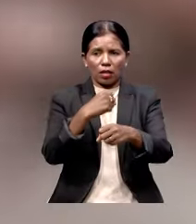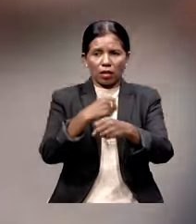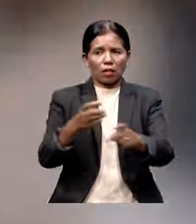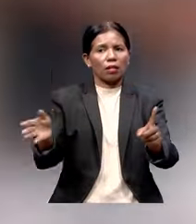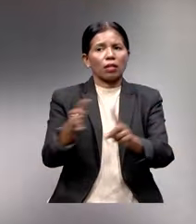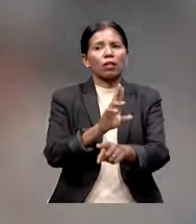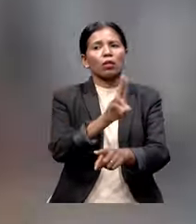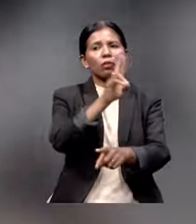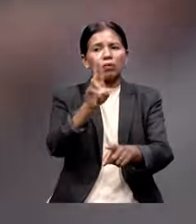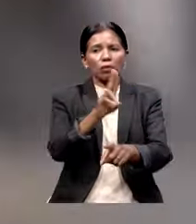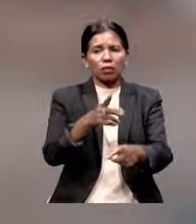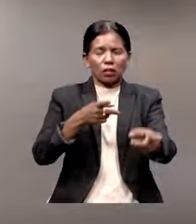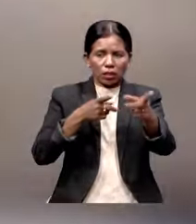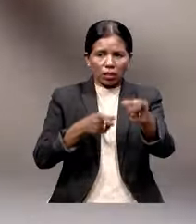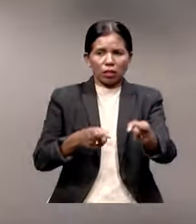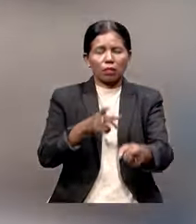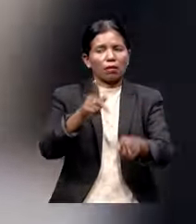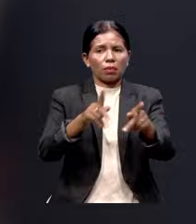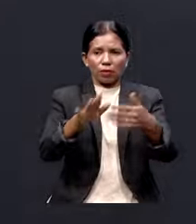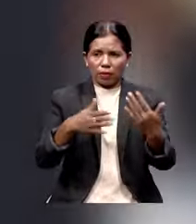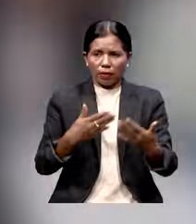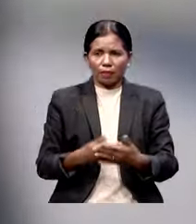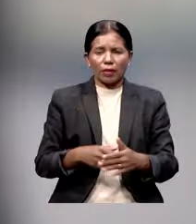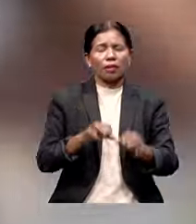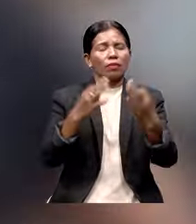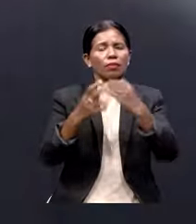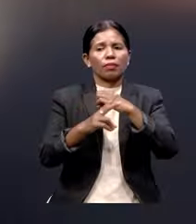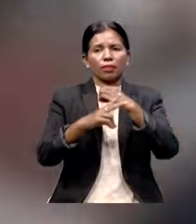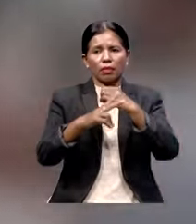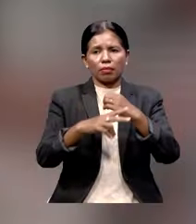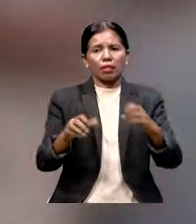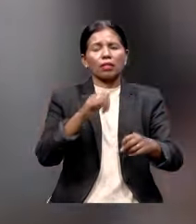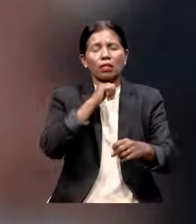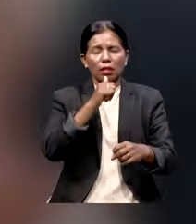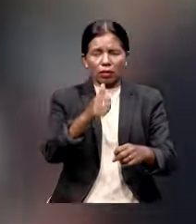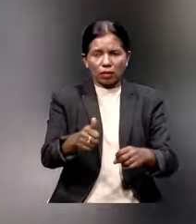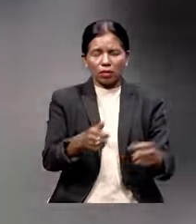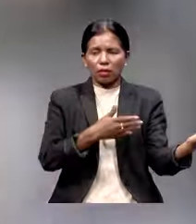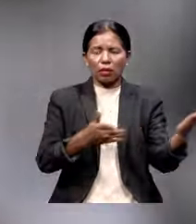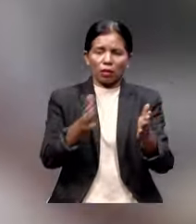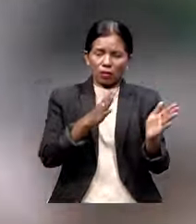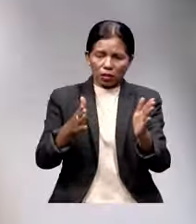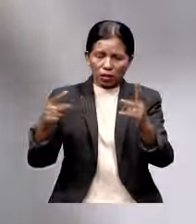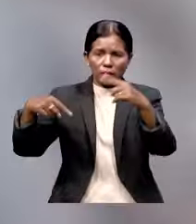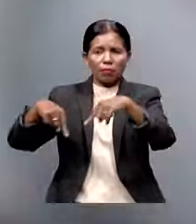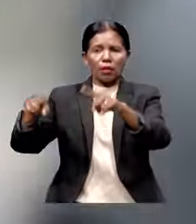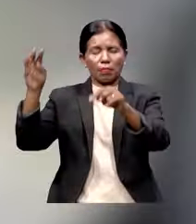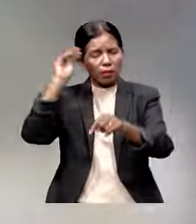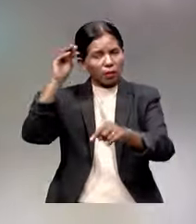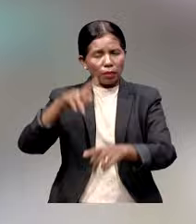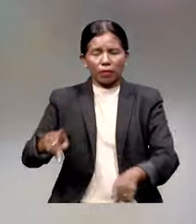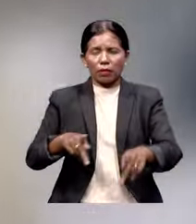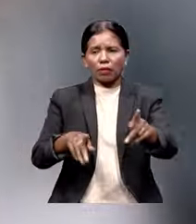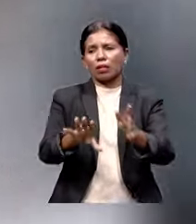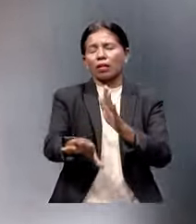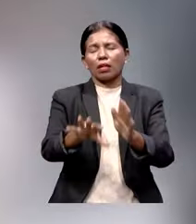no usa arma tiro canek povo. Família vítima lamenta tebes no promete selore processo ne ma Ministério Público o de